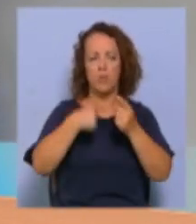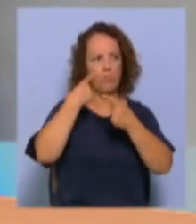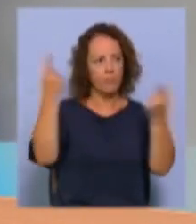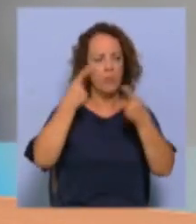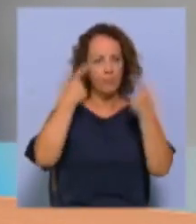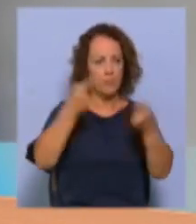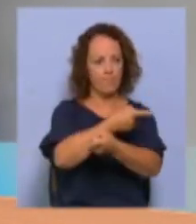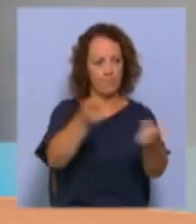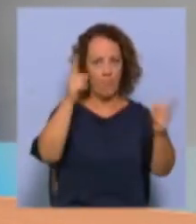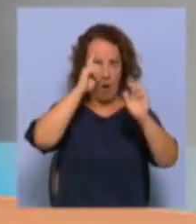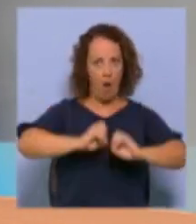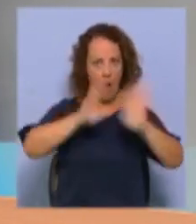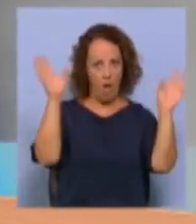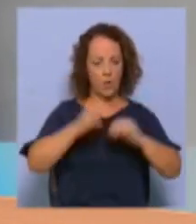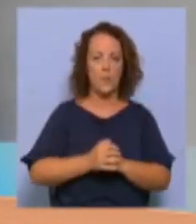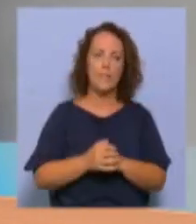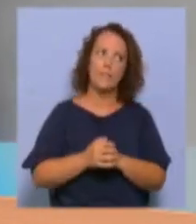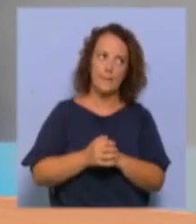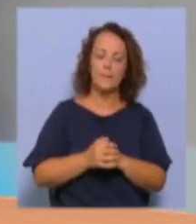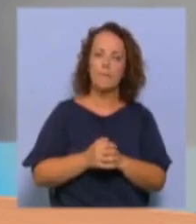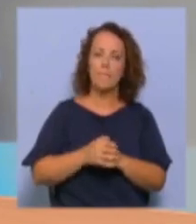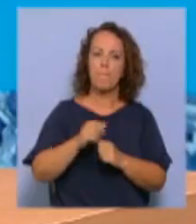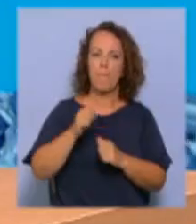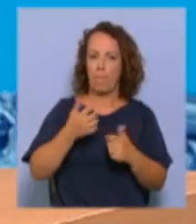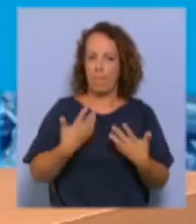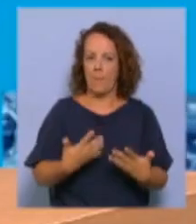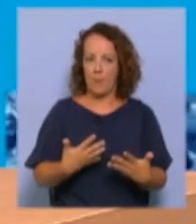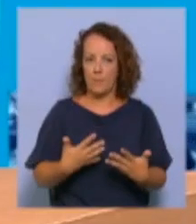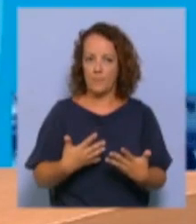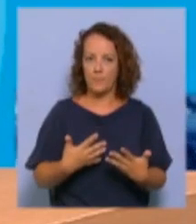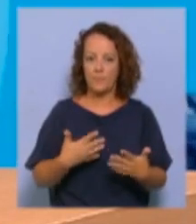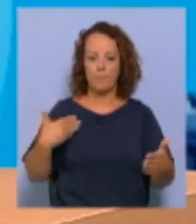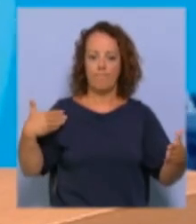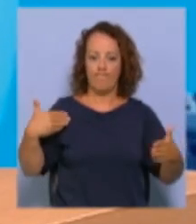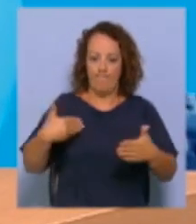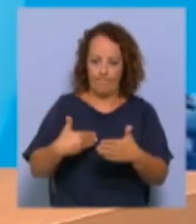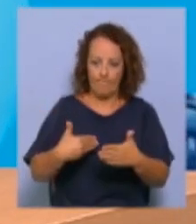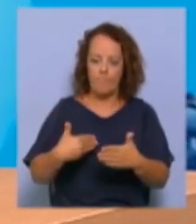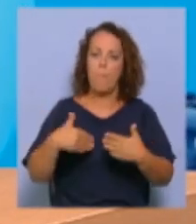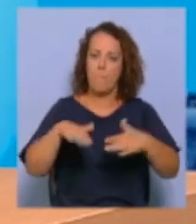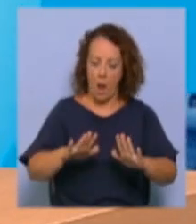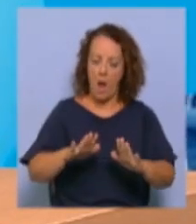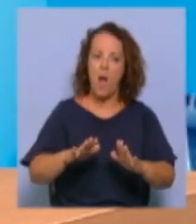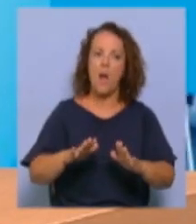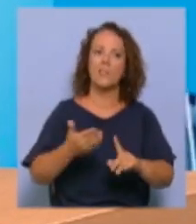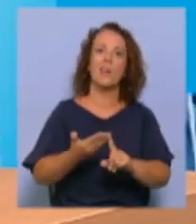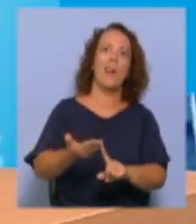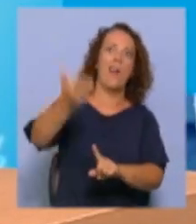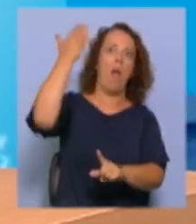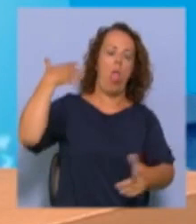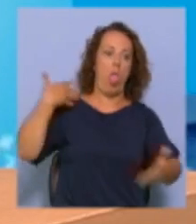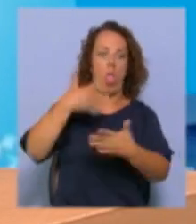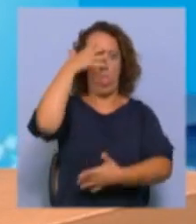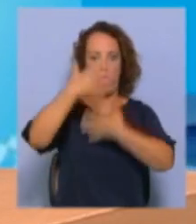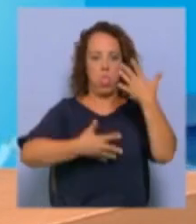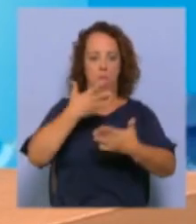às escolas? Chegaram claramente neste momento muito mais em tempo útil do que no tempo lá de trás e